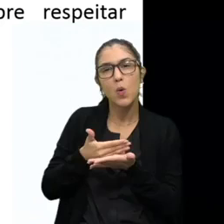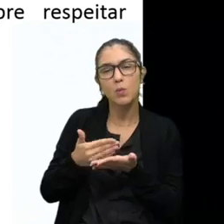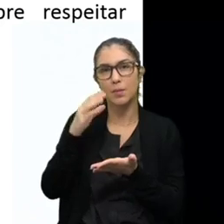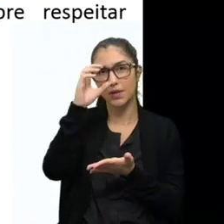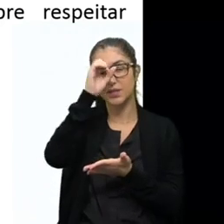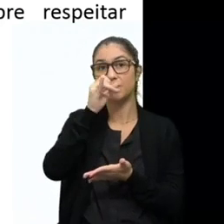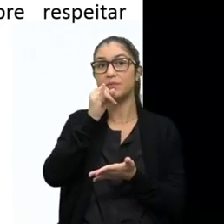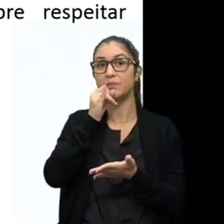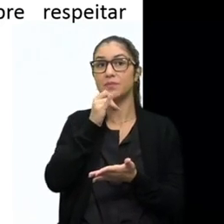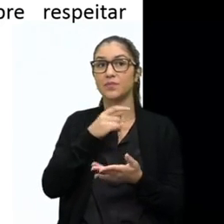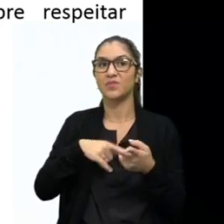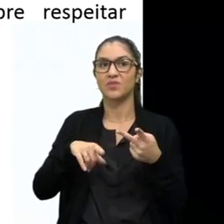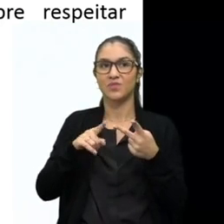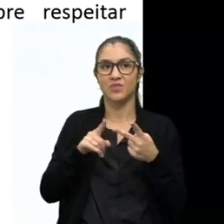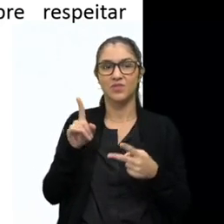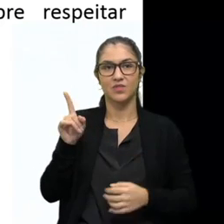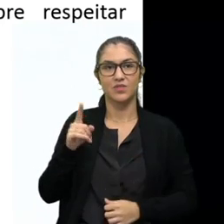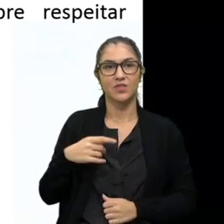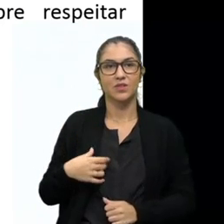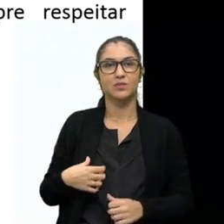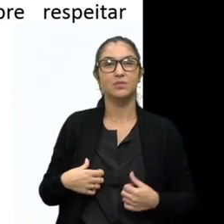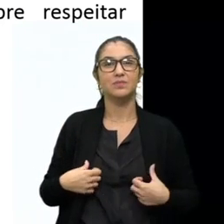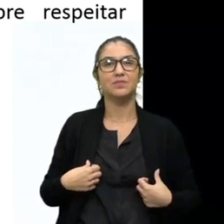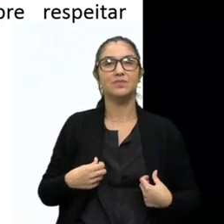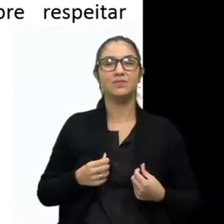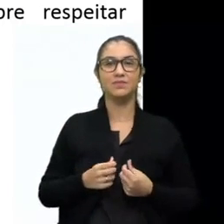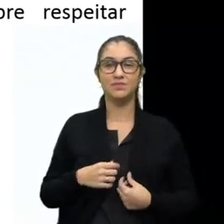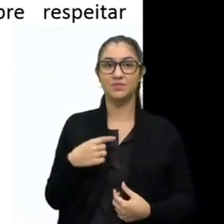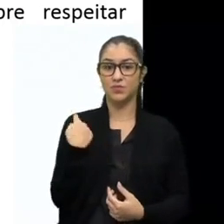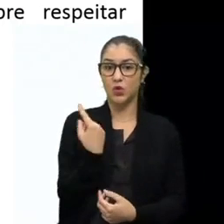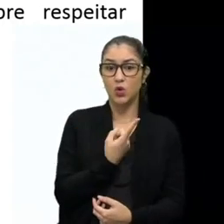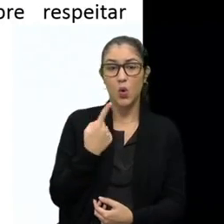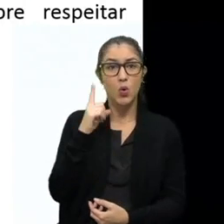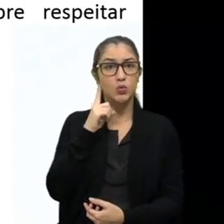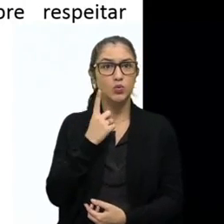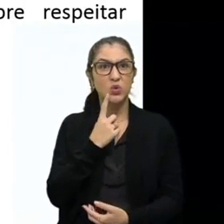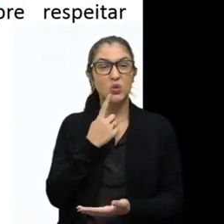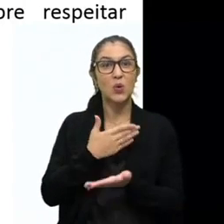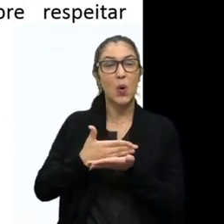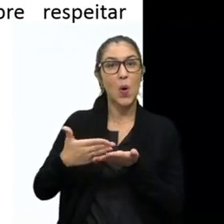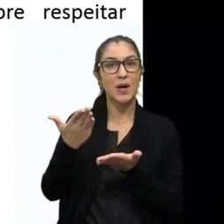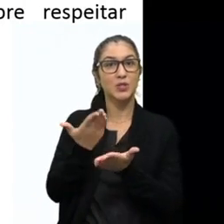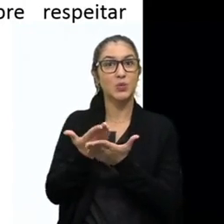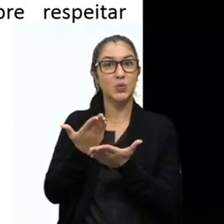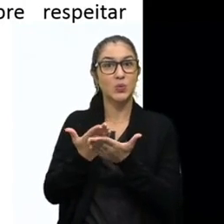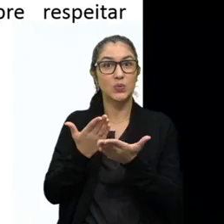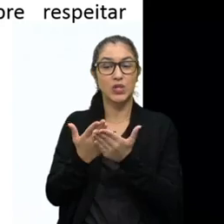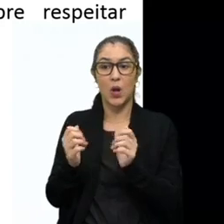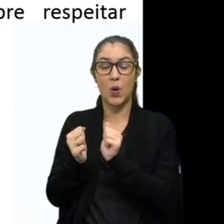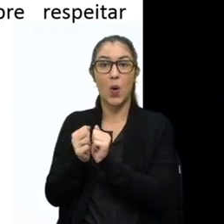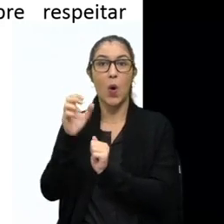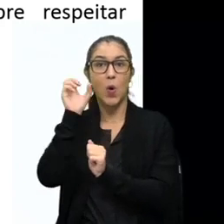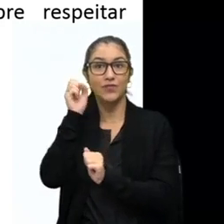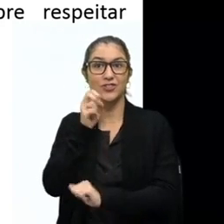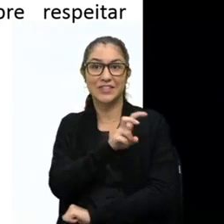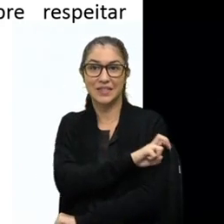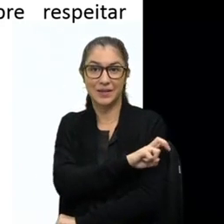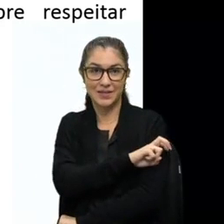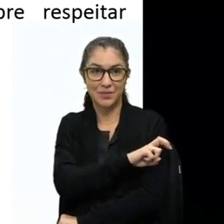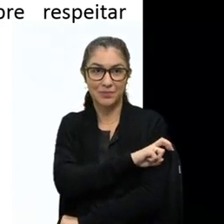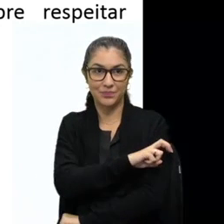O exemplo 2 fala assim para nós. Nós surdos, começar a estudar com ouvintes, quinta